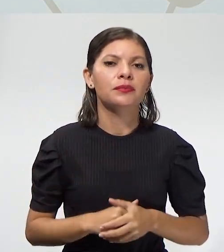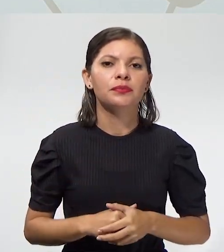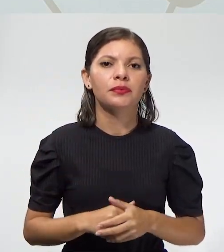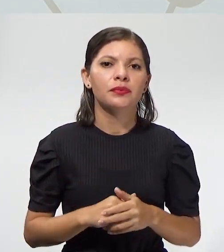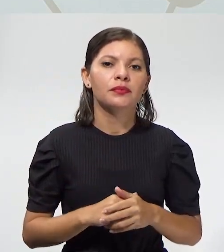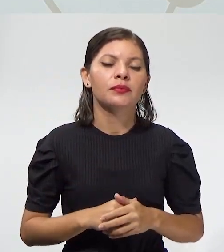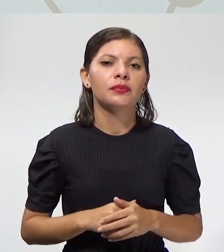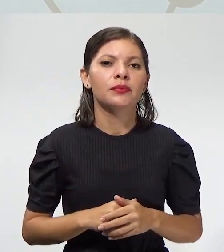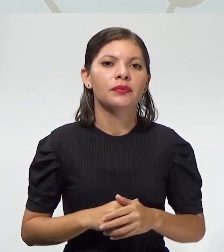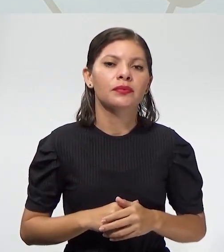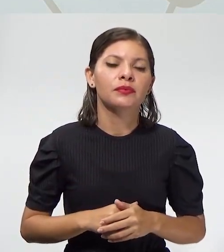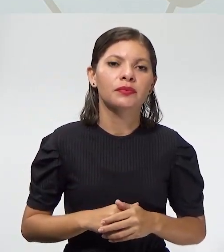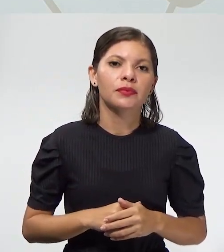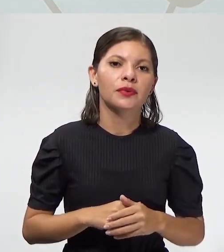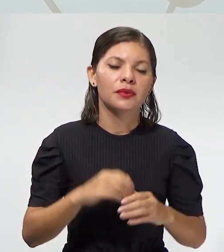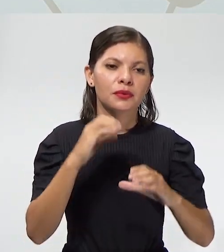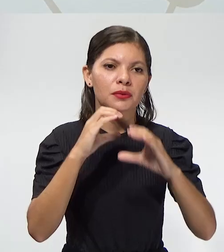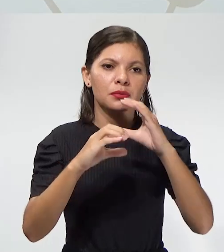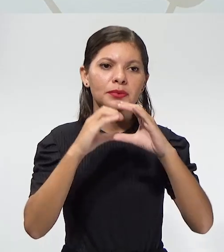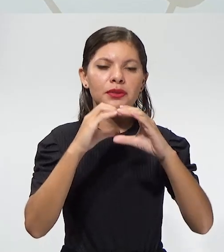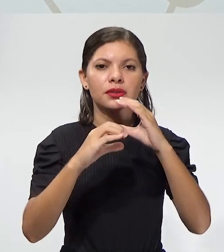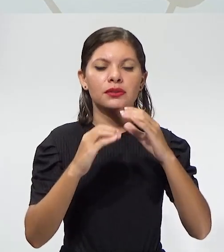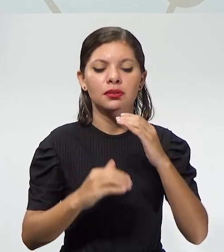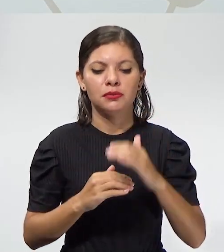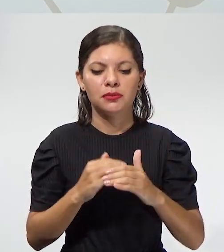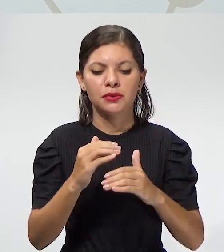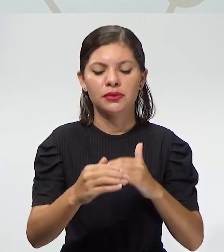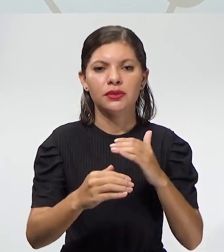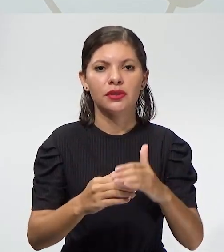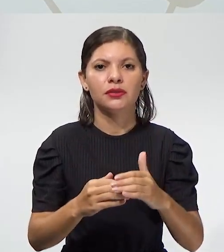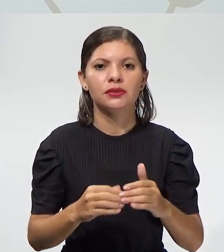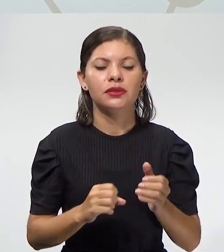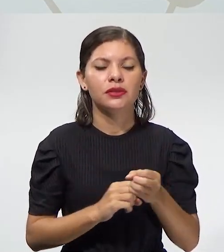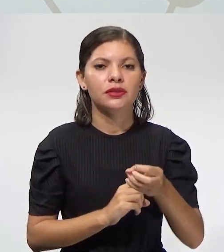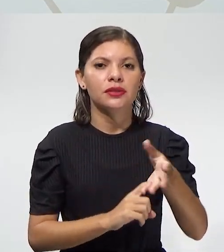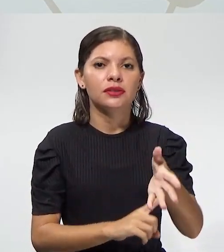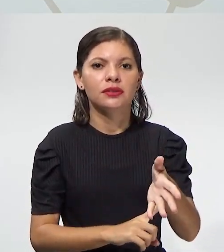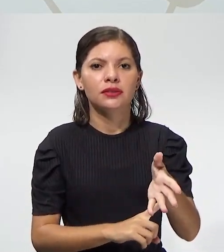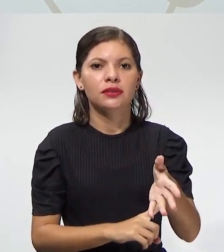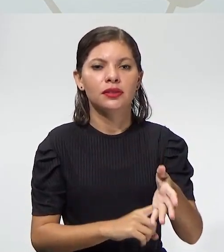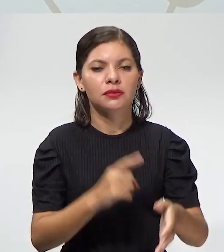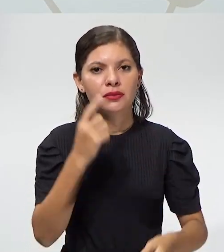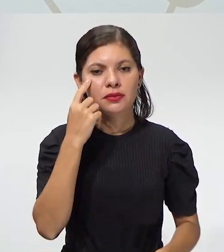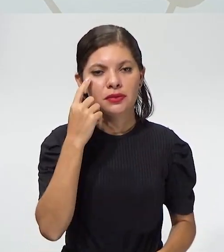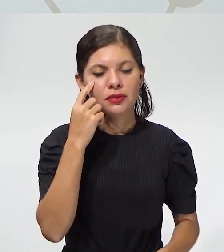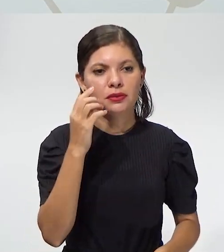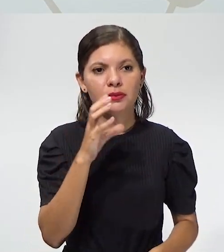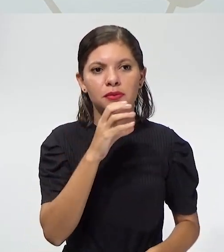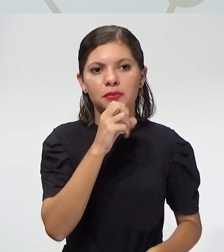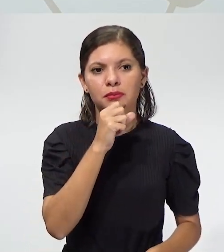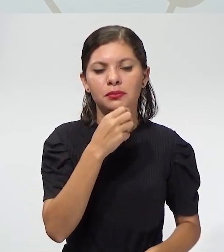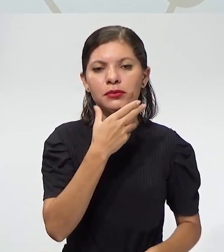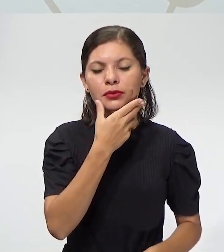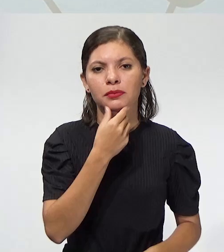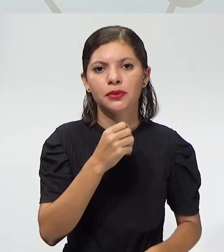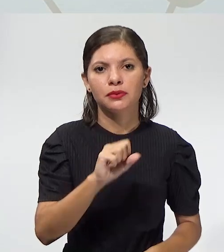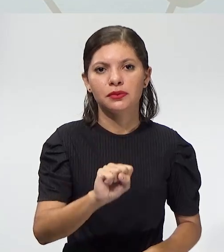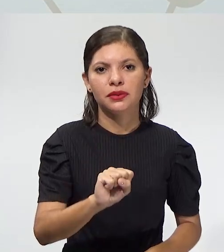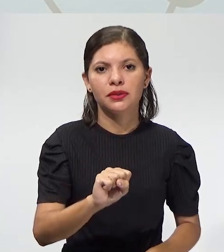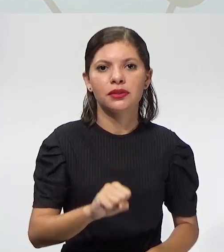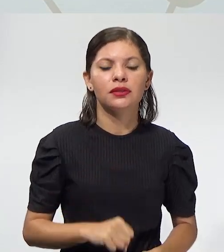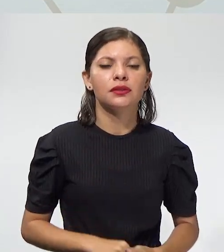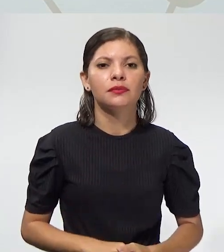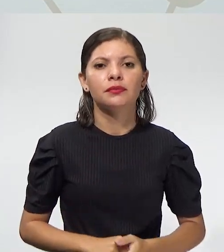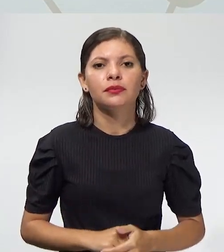falar e ouvir. Isso sim é um processo de comunicação. Então, o processo de extensão na visão de Paulo Freire, a